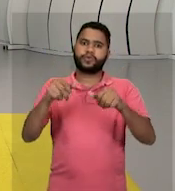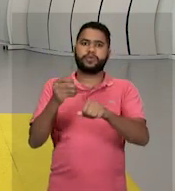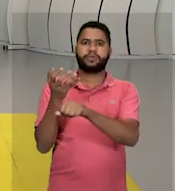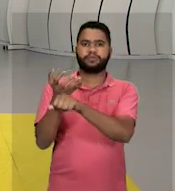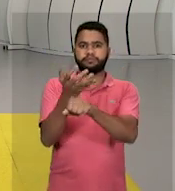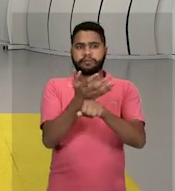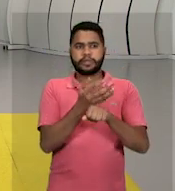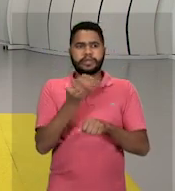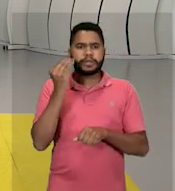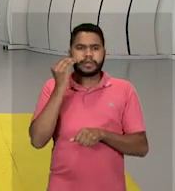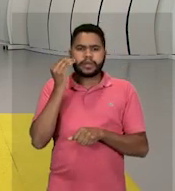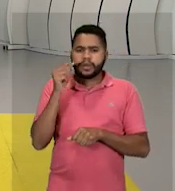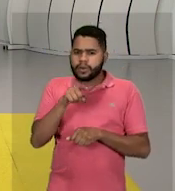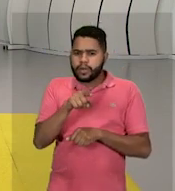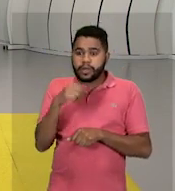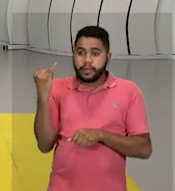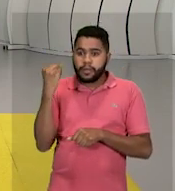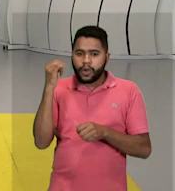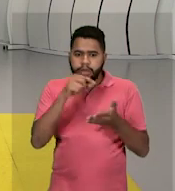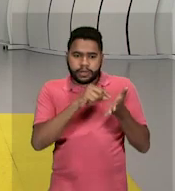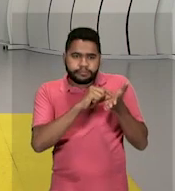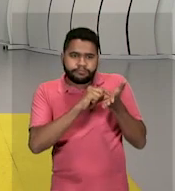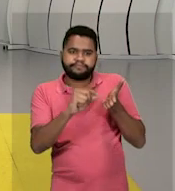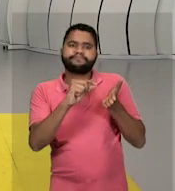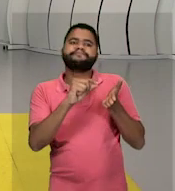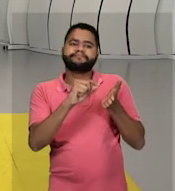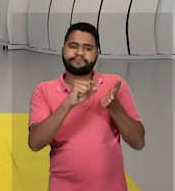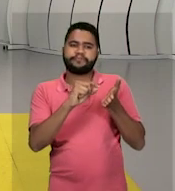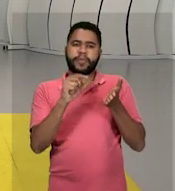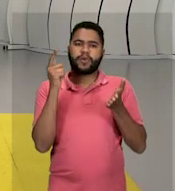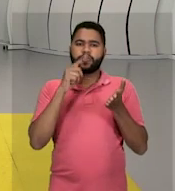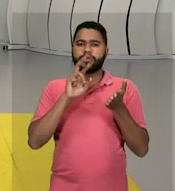Tenta grifar aquilo que é importante, relevante para você